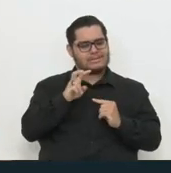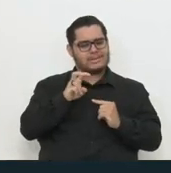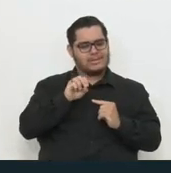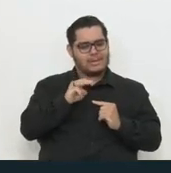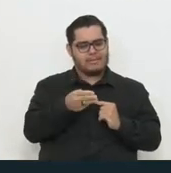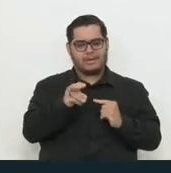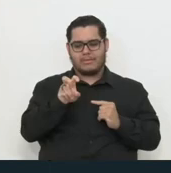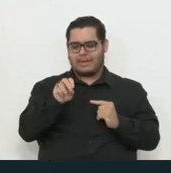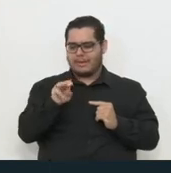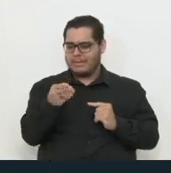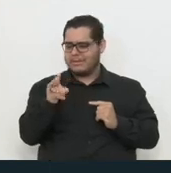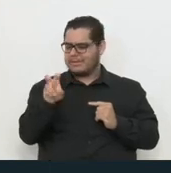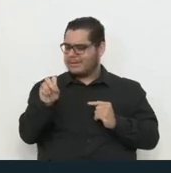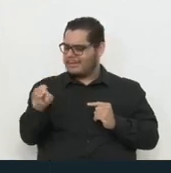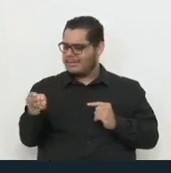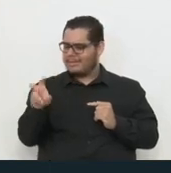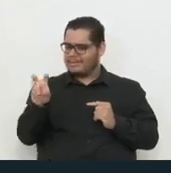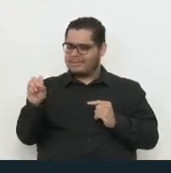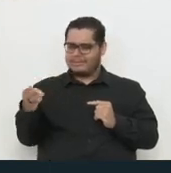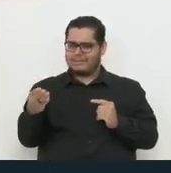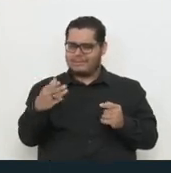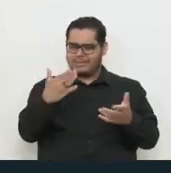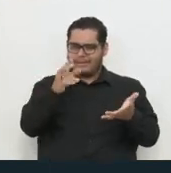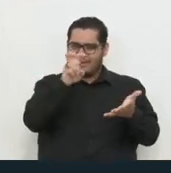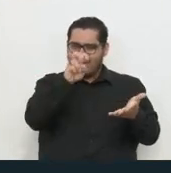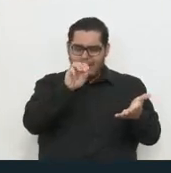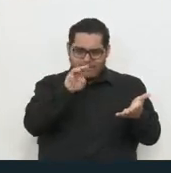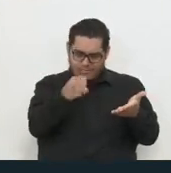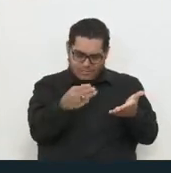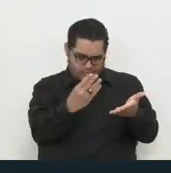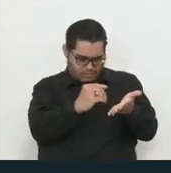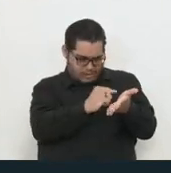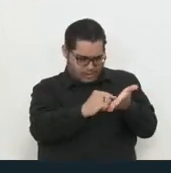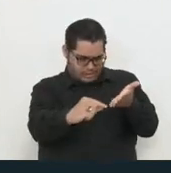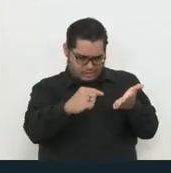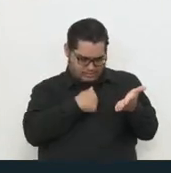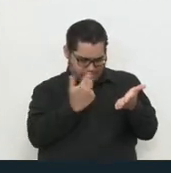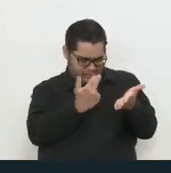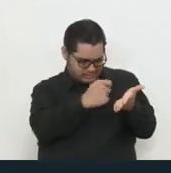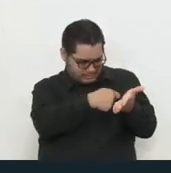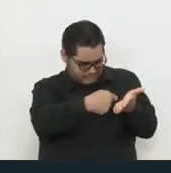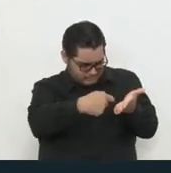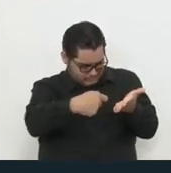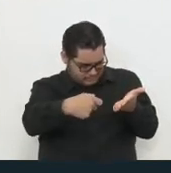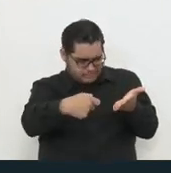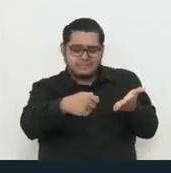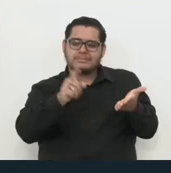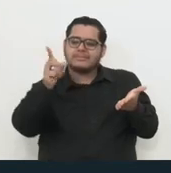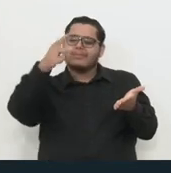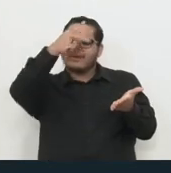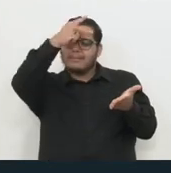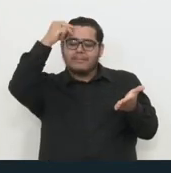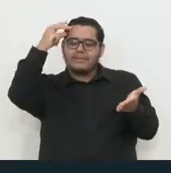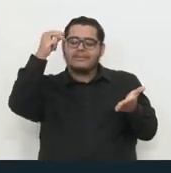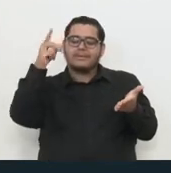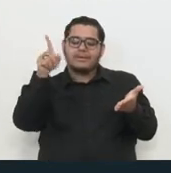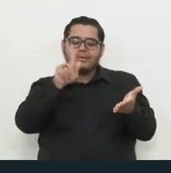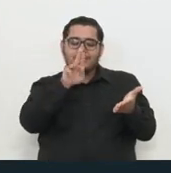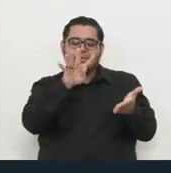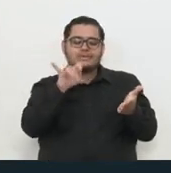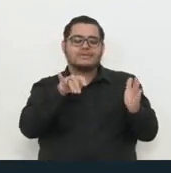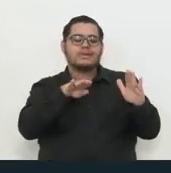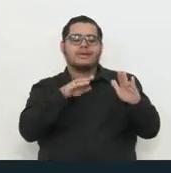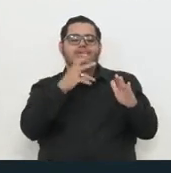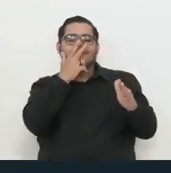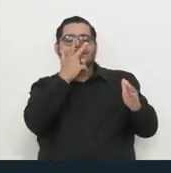milhões é um número que eu acho que eu tenho até dificuldade de escrever de tão grande que é um número desse tão grande que é e o prefeito está tratando de 50 milhões como